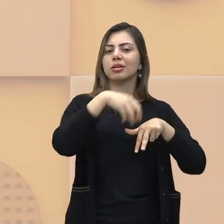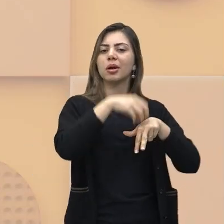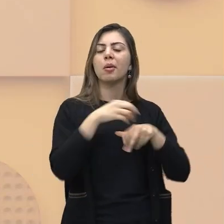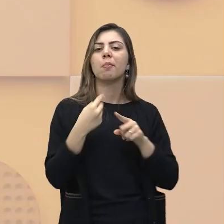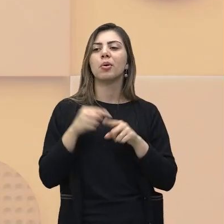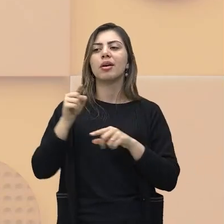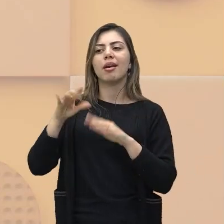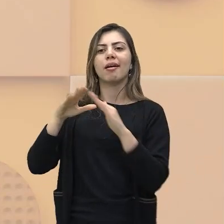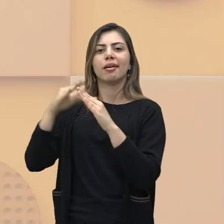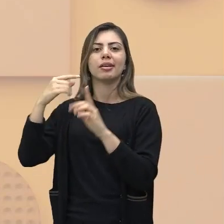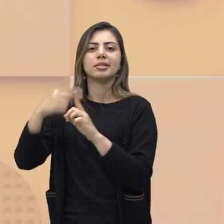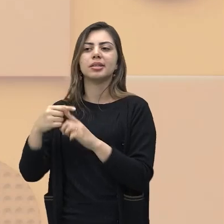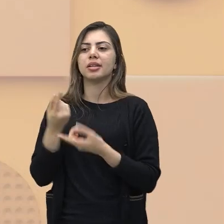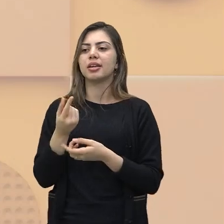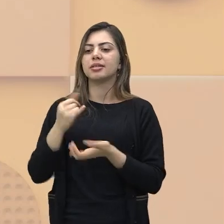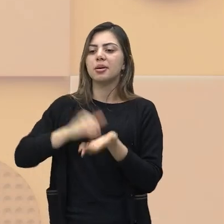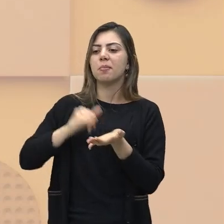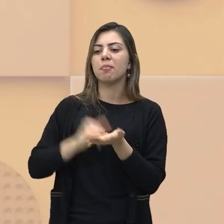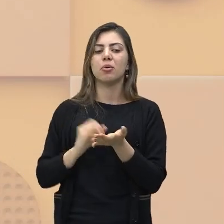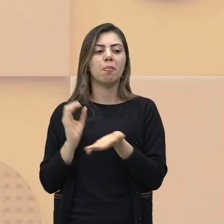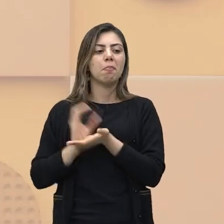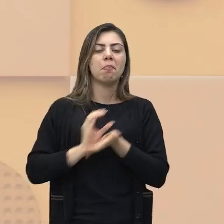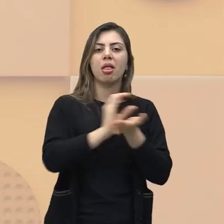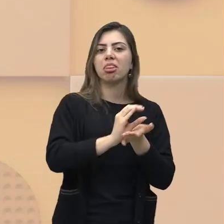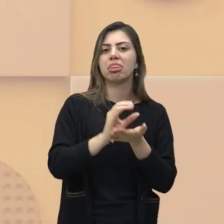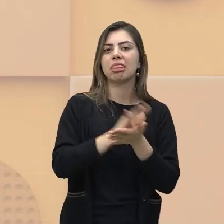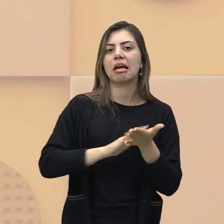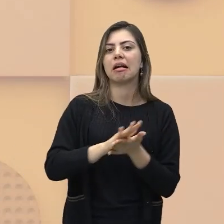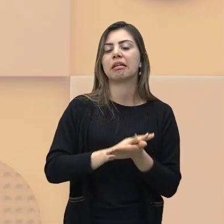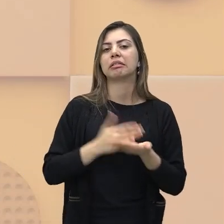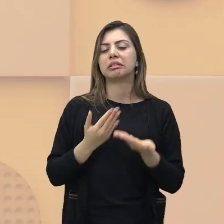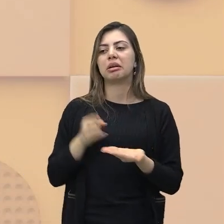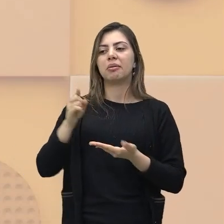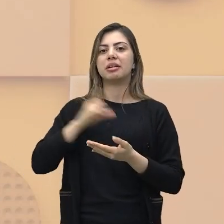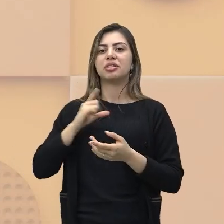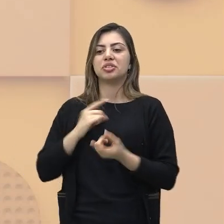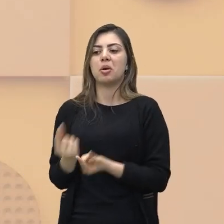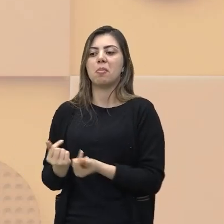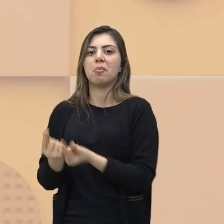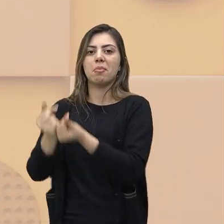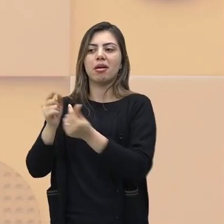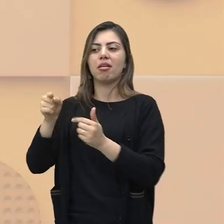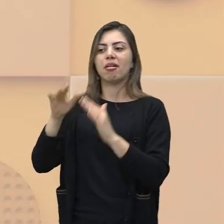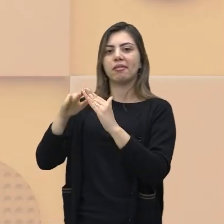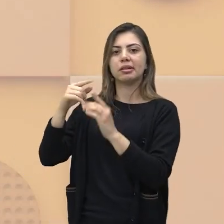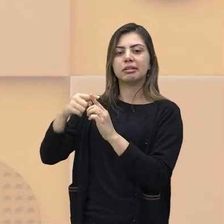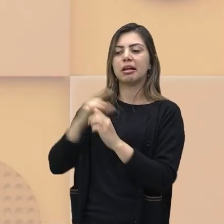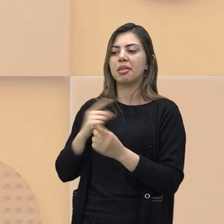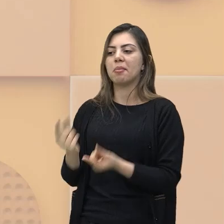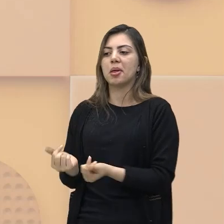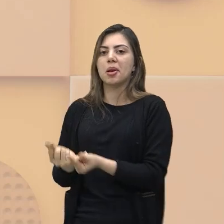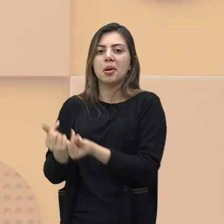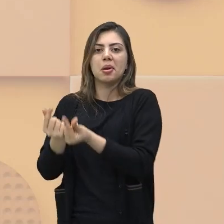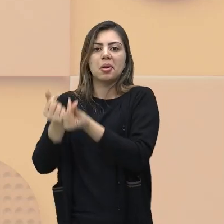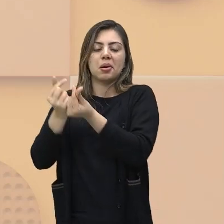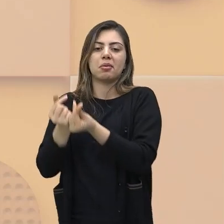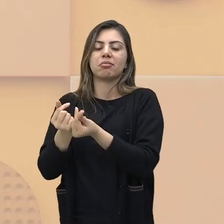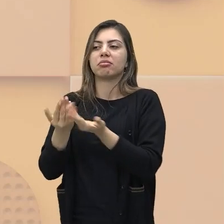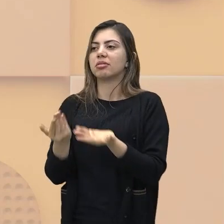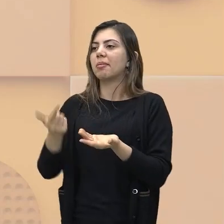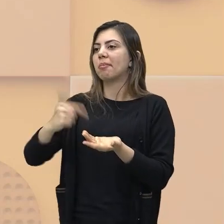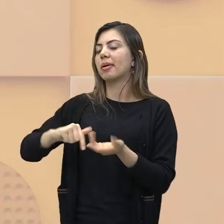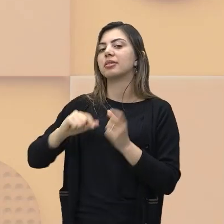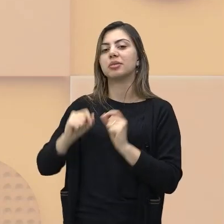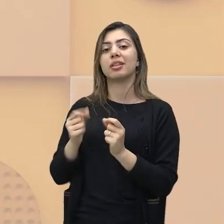não pagava nesse momento impostos. E os jesuítas dominavam o comércio, né, grande parte do comércio das especiarias e da mão